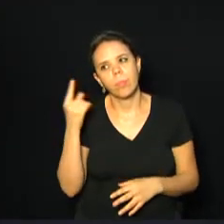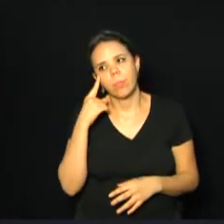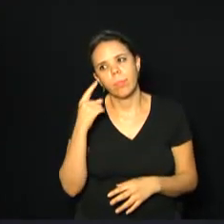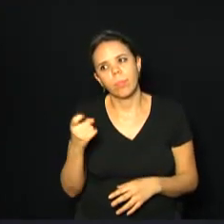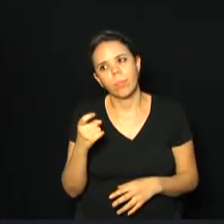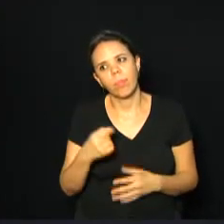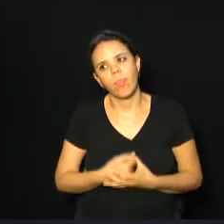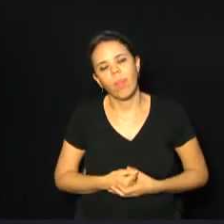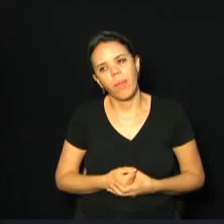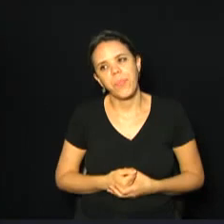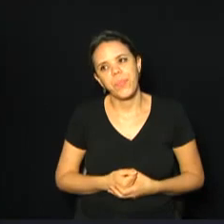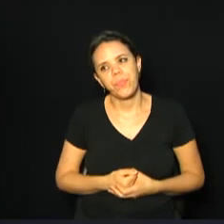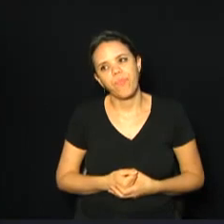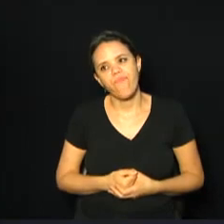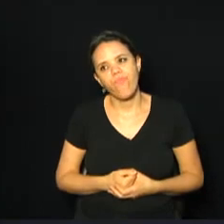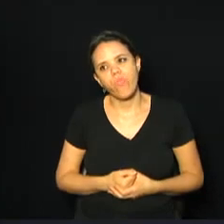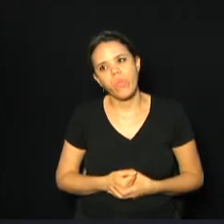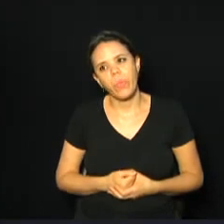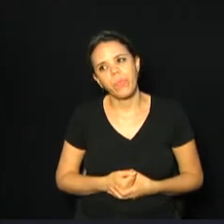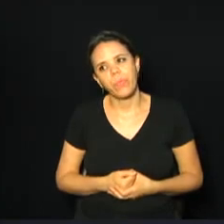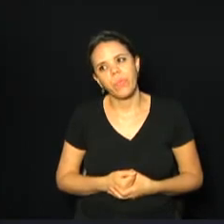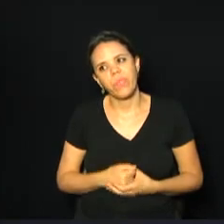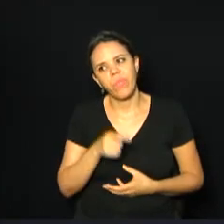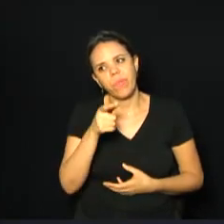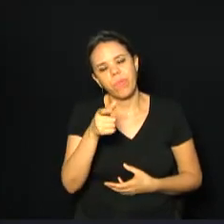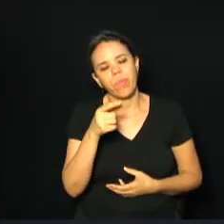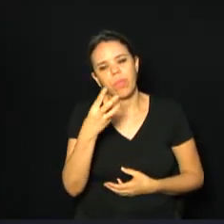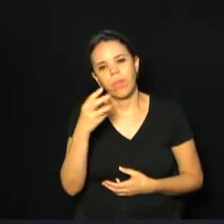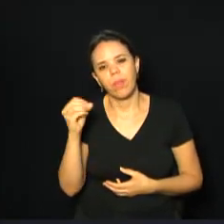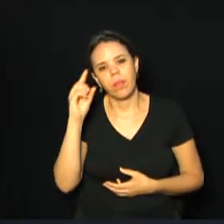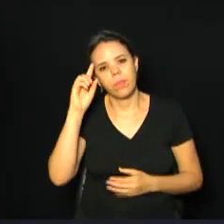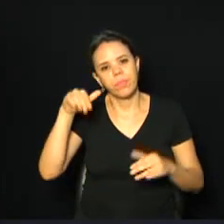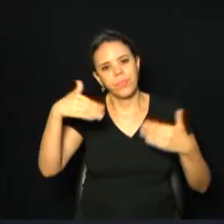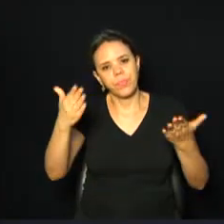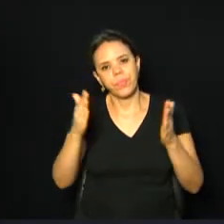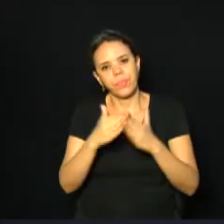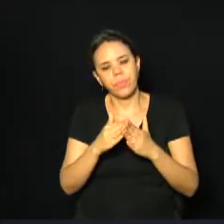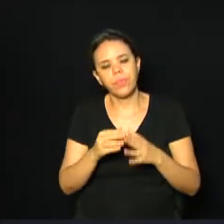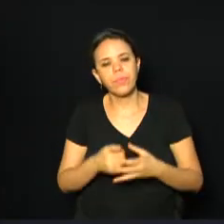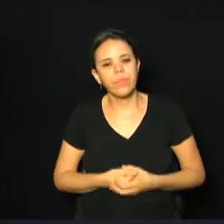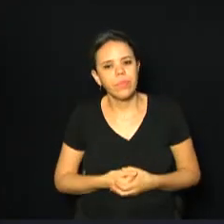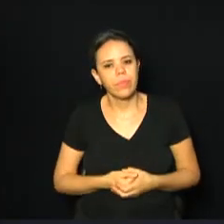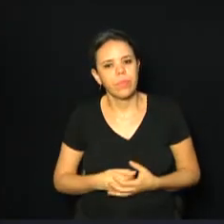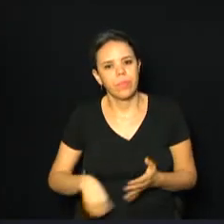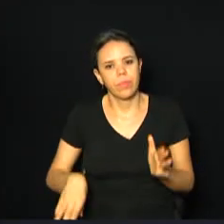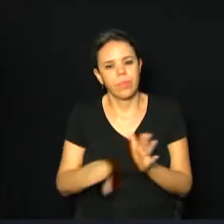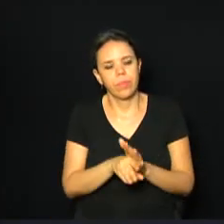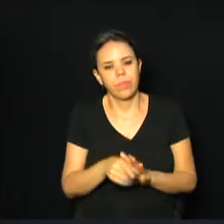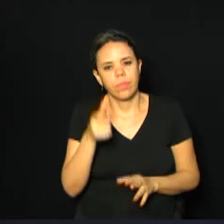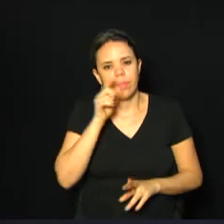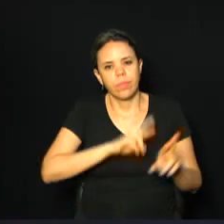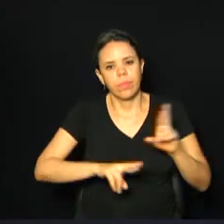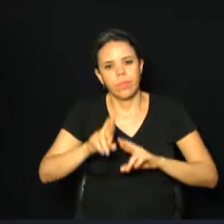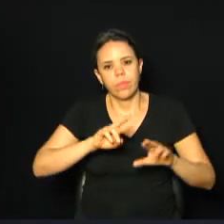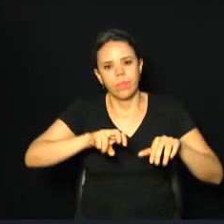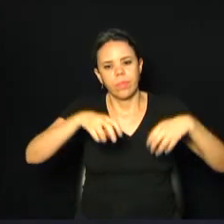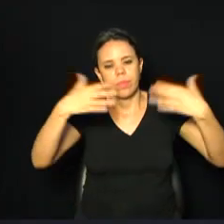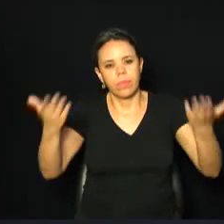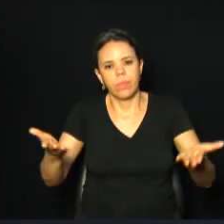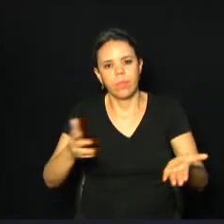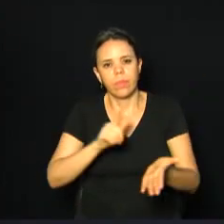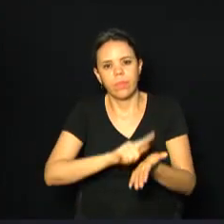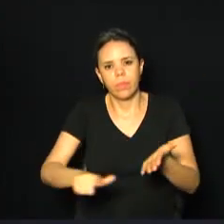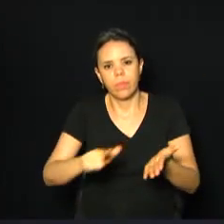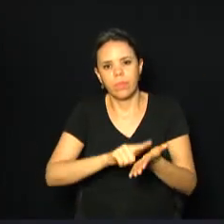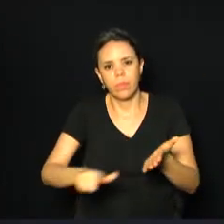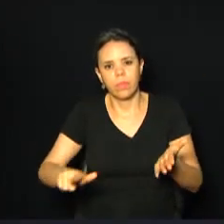interessante. Quando você fica 30 dias fora de casa, chega em casa, o que você faz é virar as cadeiras de perna para cima e jogar água